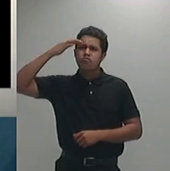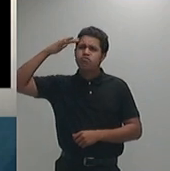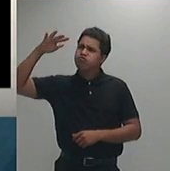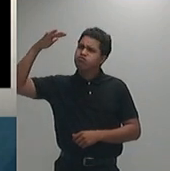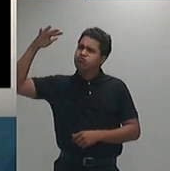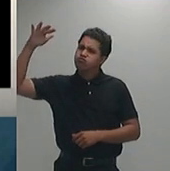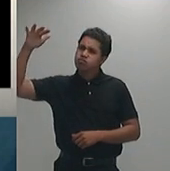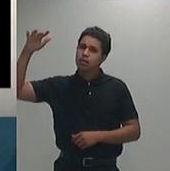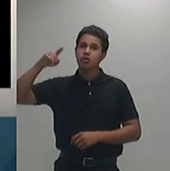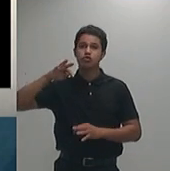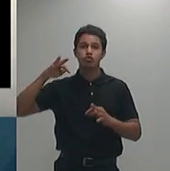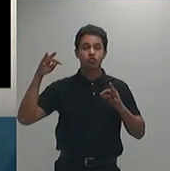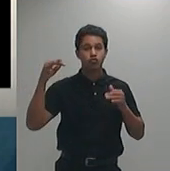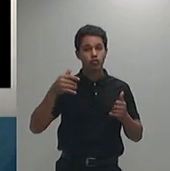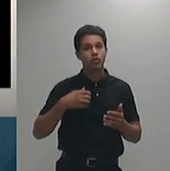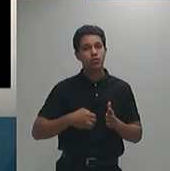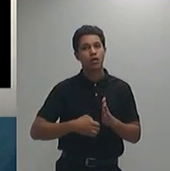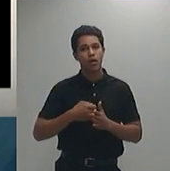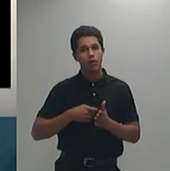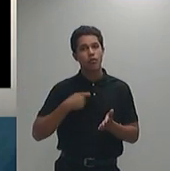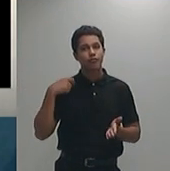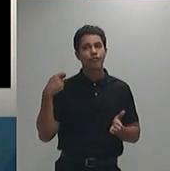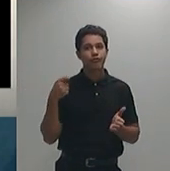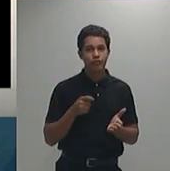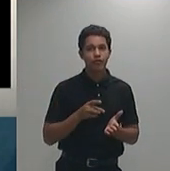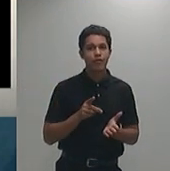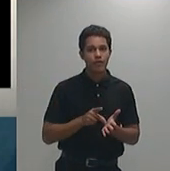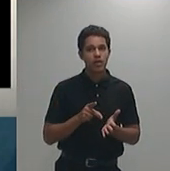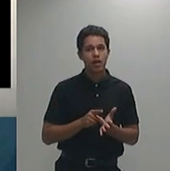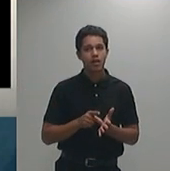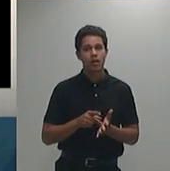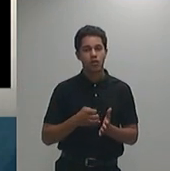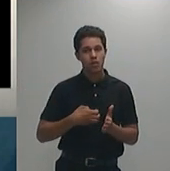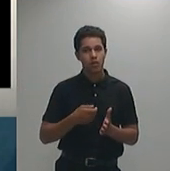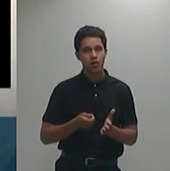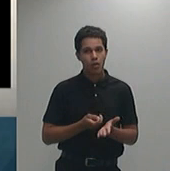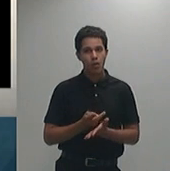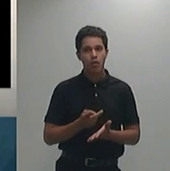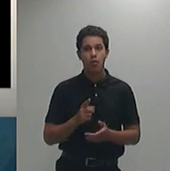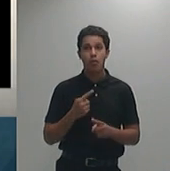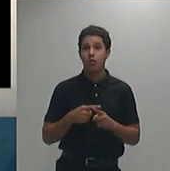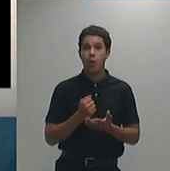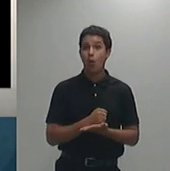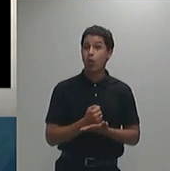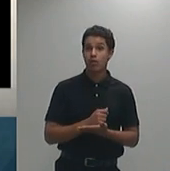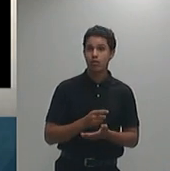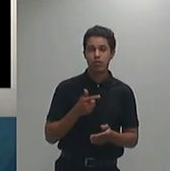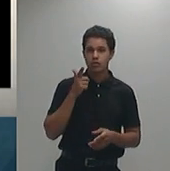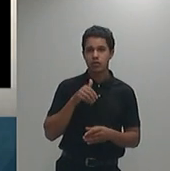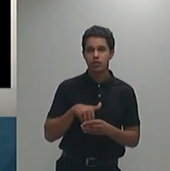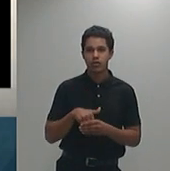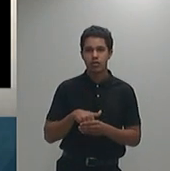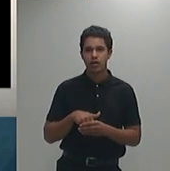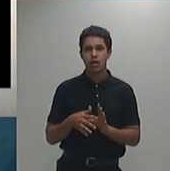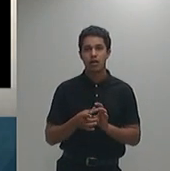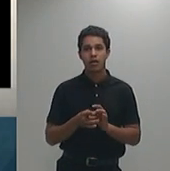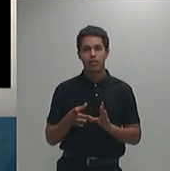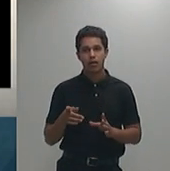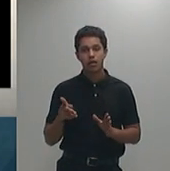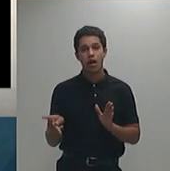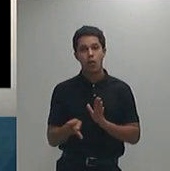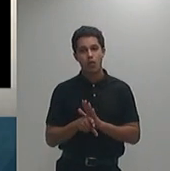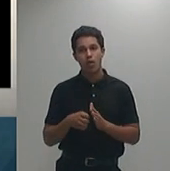dos acionistas verdadeiros da Companhia dos minoritários e o controlador não votou de liberar que a própria